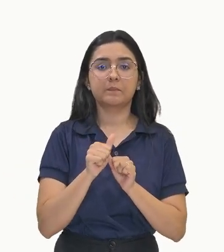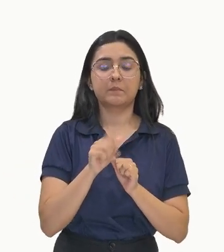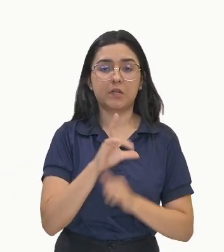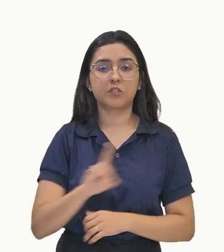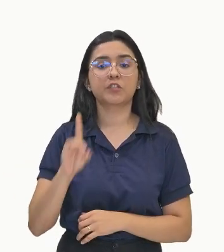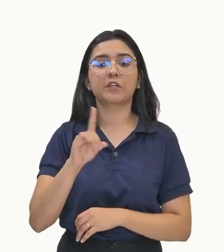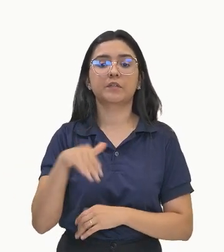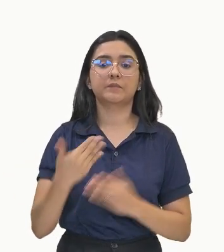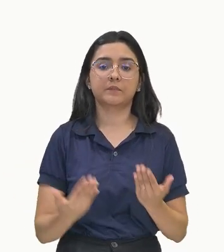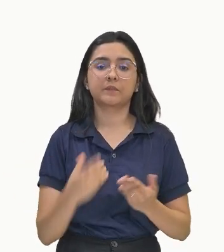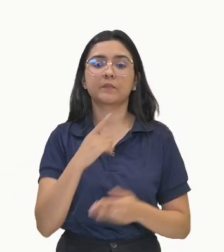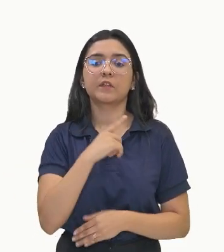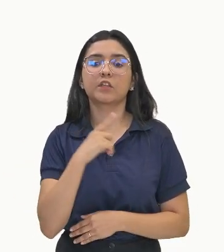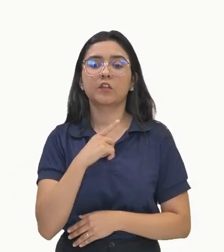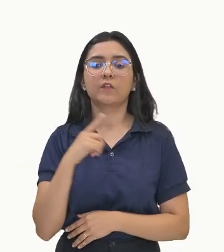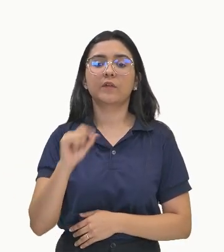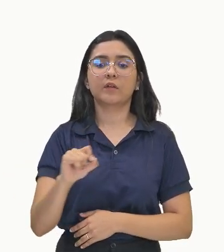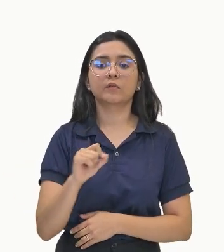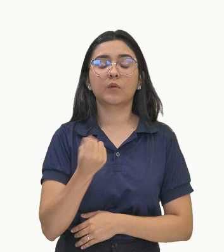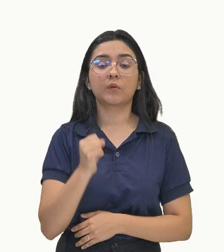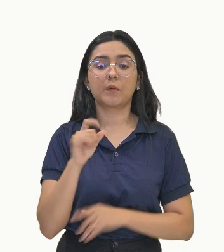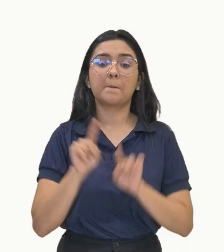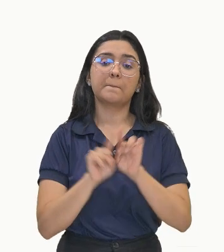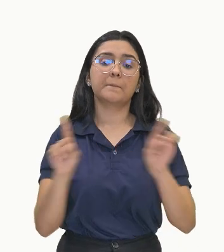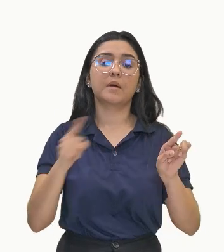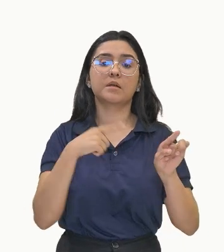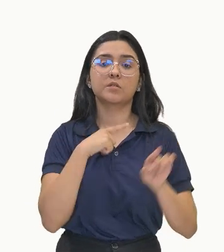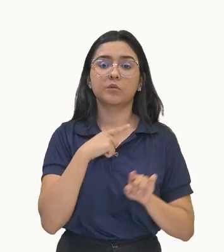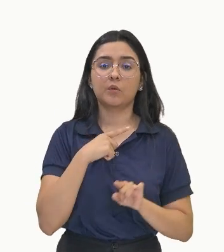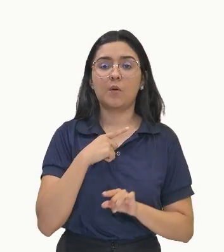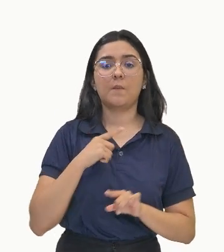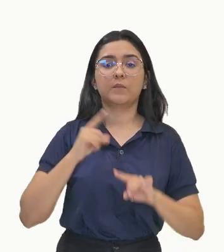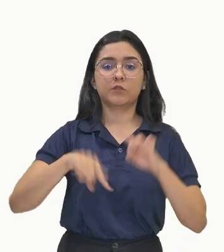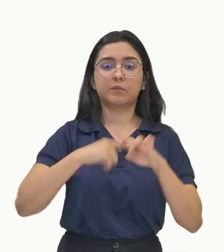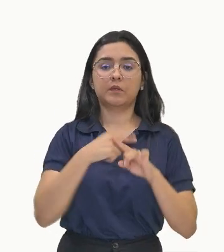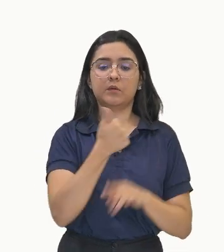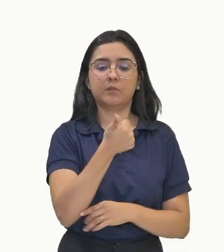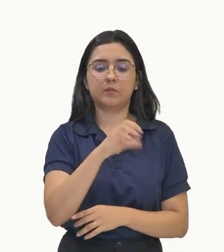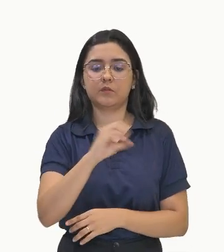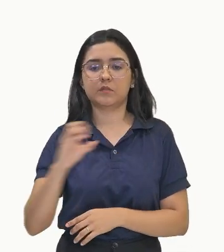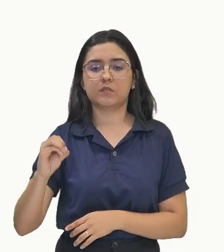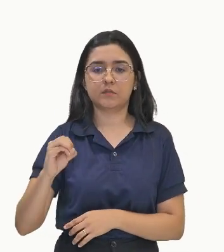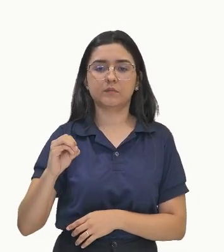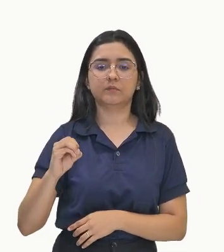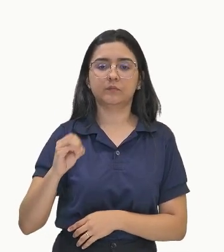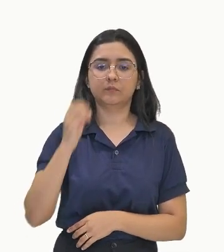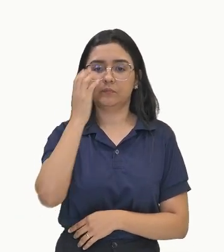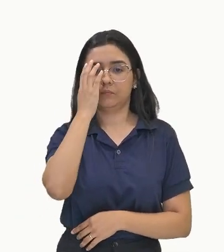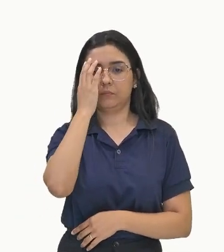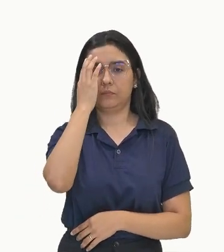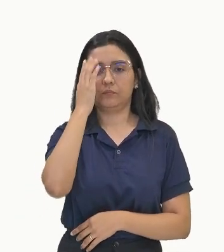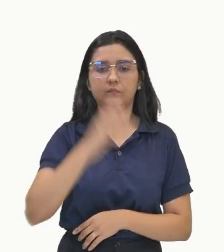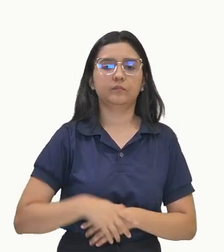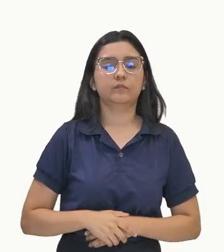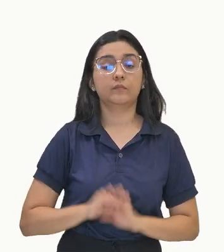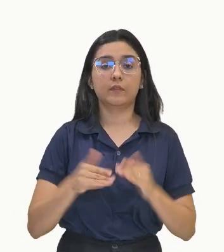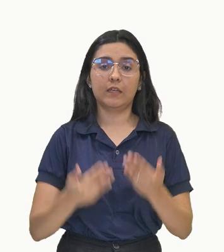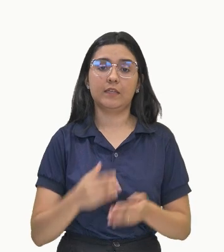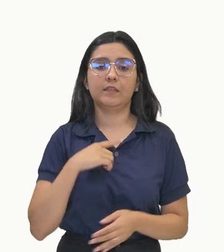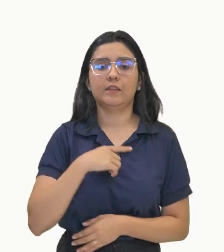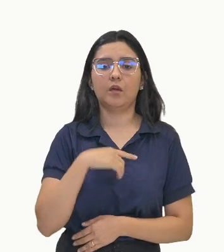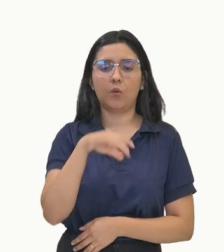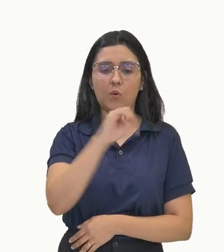vai virar 8. Só que como eu estou multiplicando por 100, ela anda mais uma vez. Então, vira